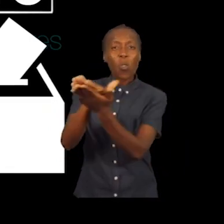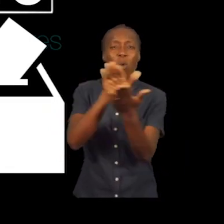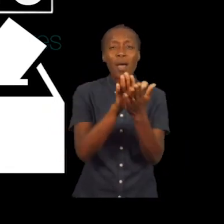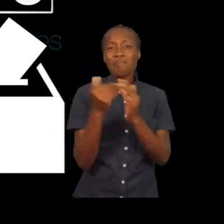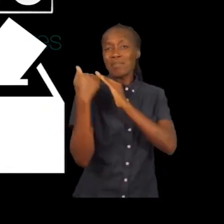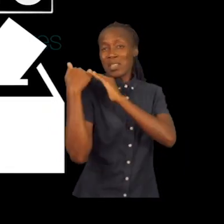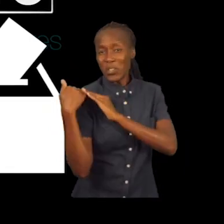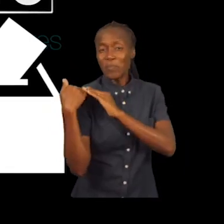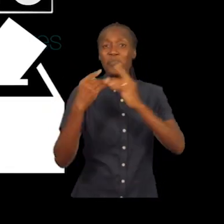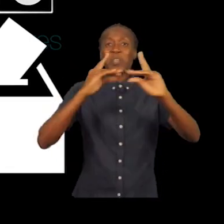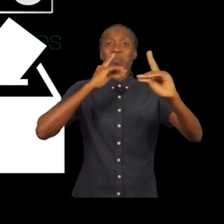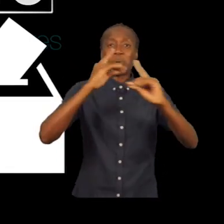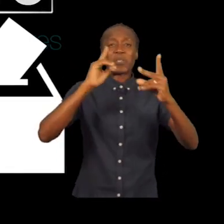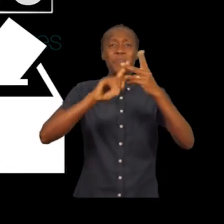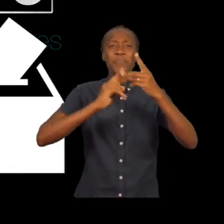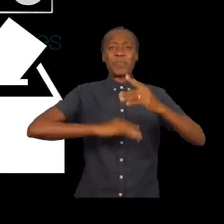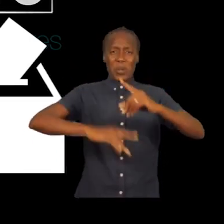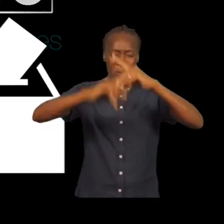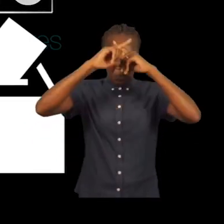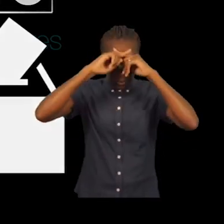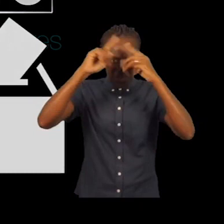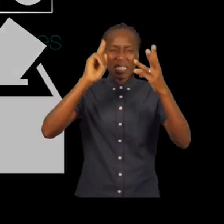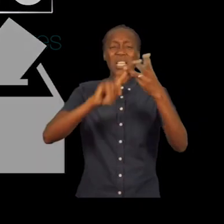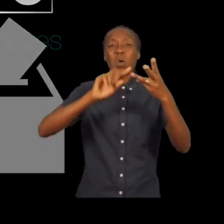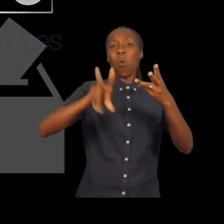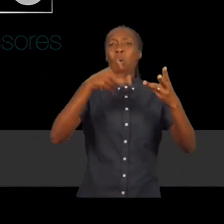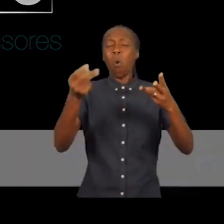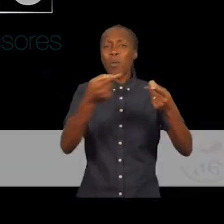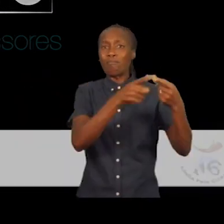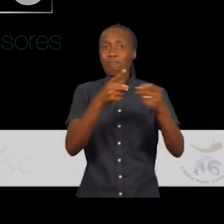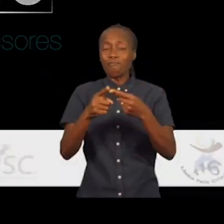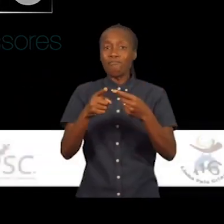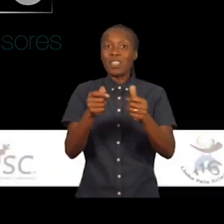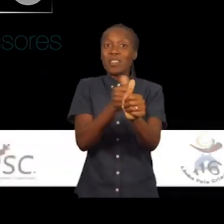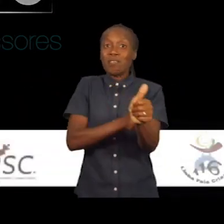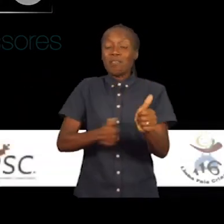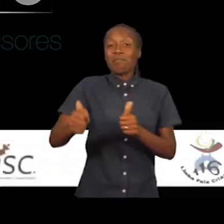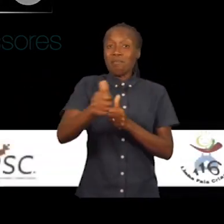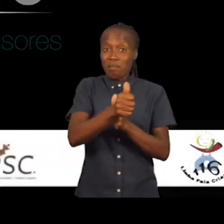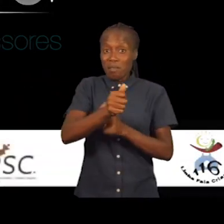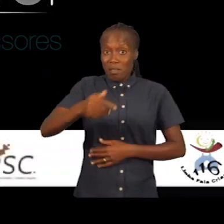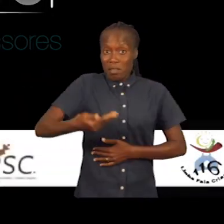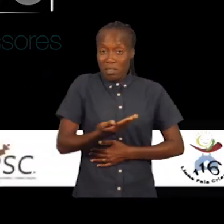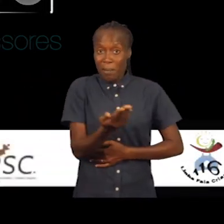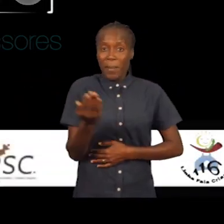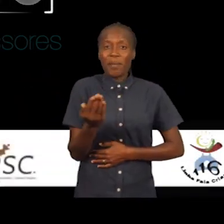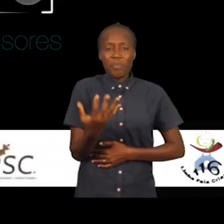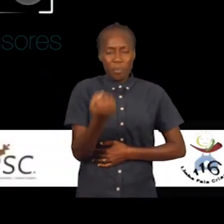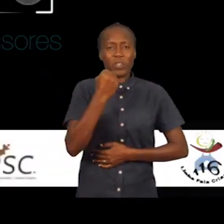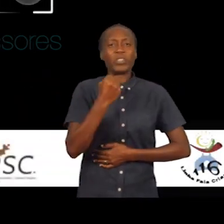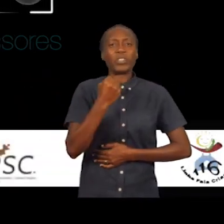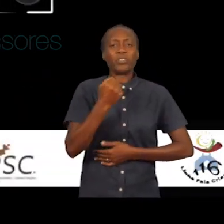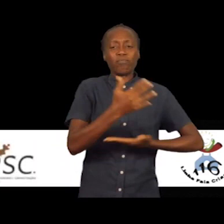sofram as consequências do assédio e assim elas podem gozar seus direitos de proteção e de acesso